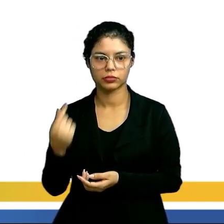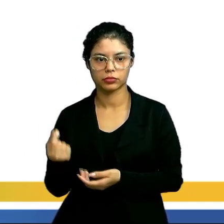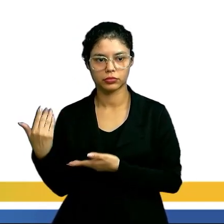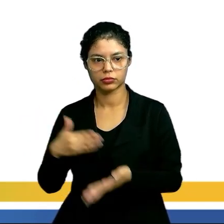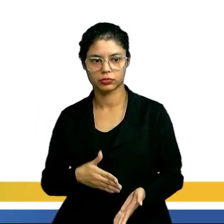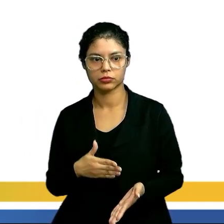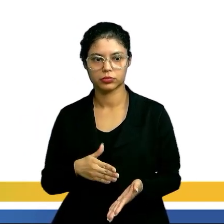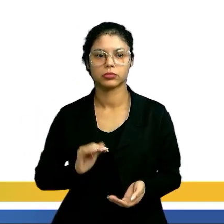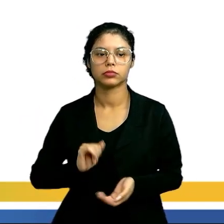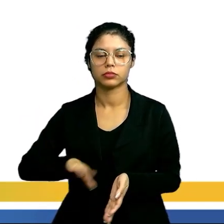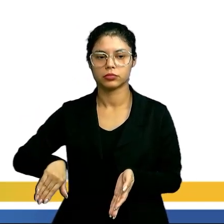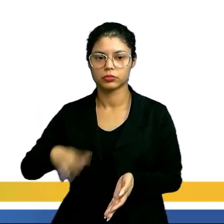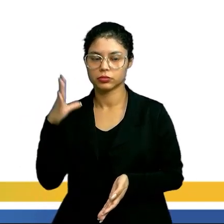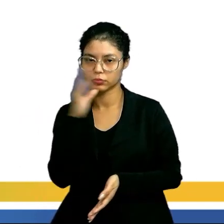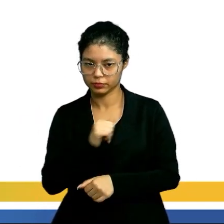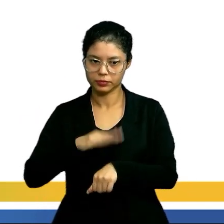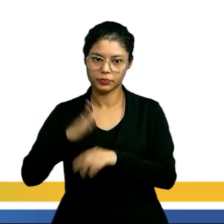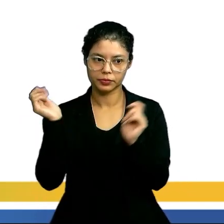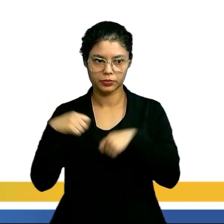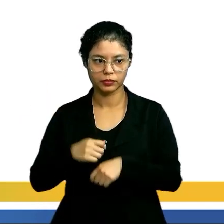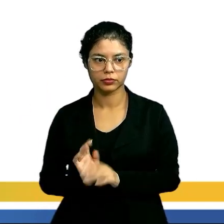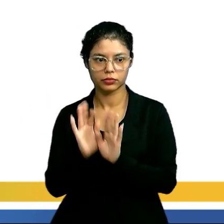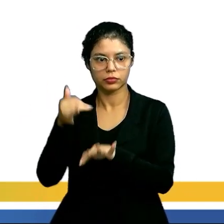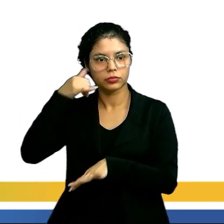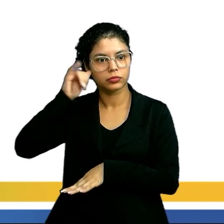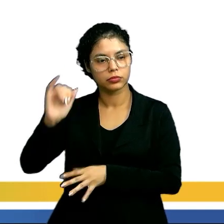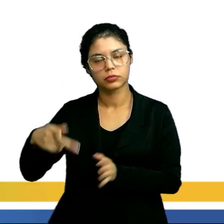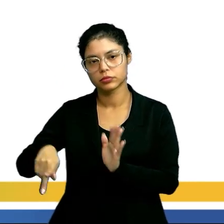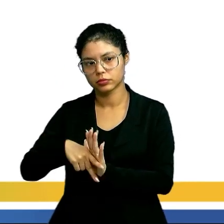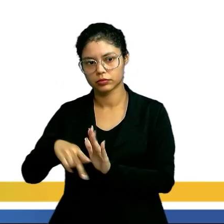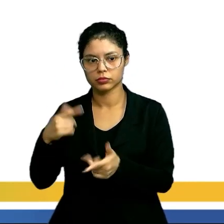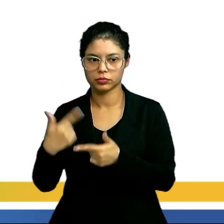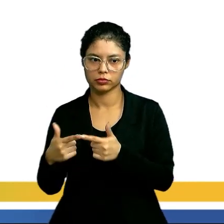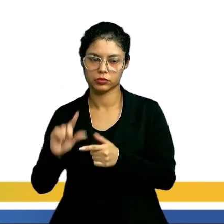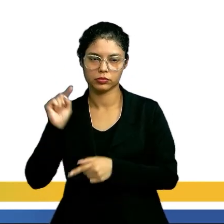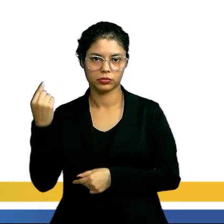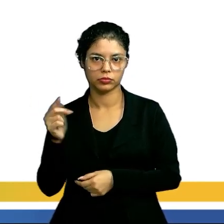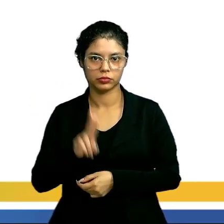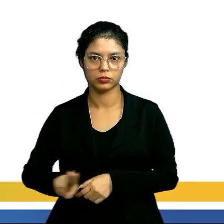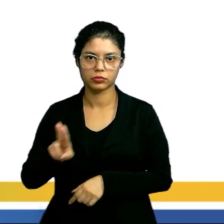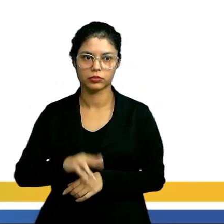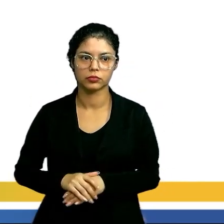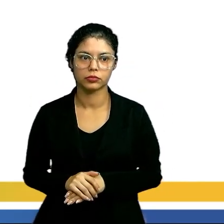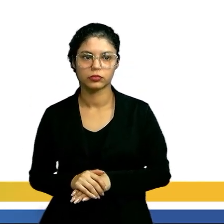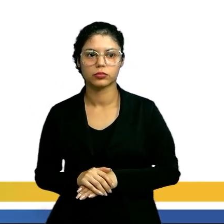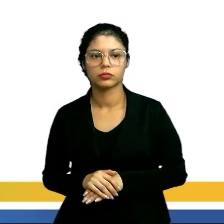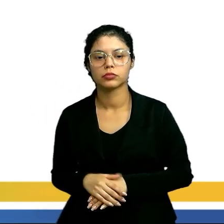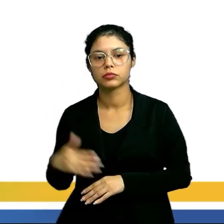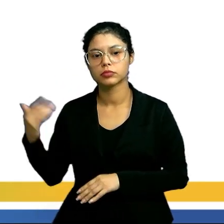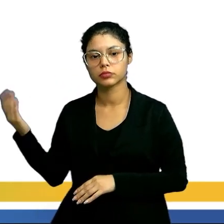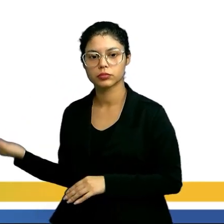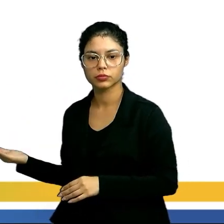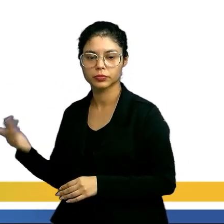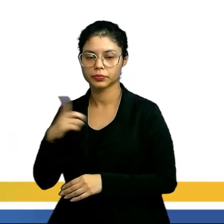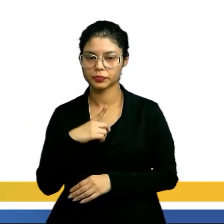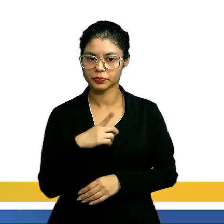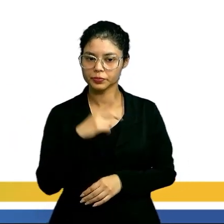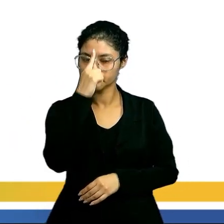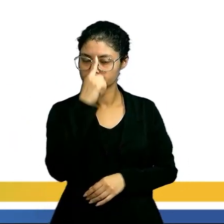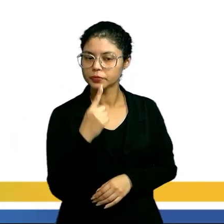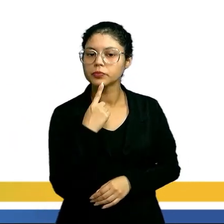ou LHC, como é mundialmente conhecido pelas suas iniciais em inglês, foi inaugurado com grande expectativa em setembro de